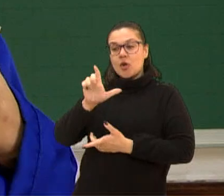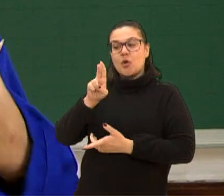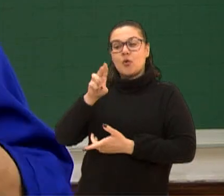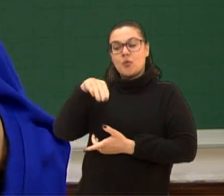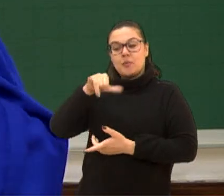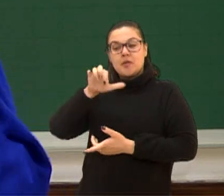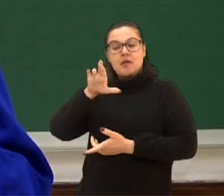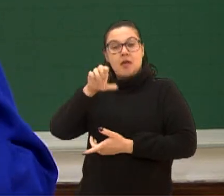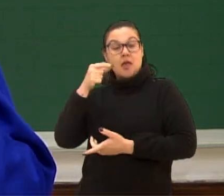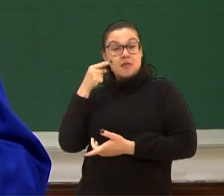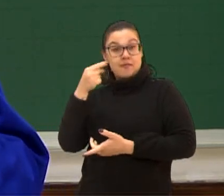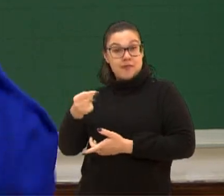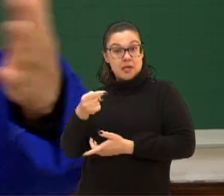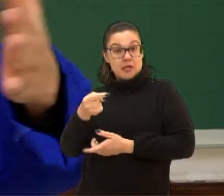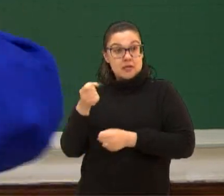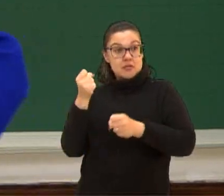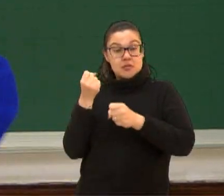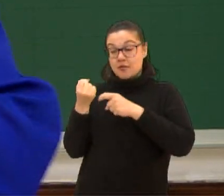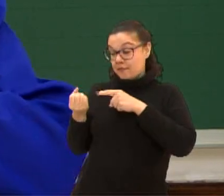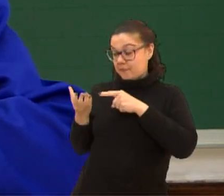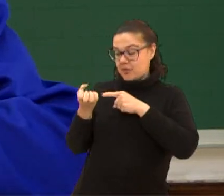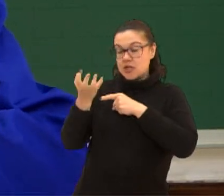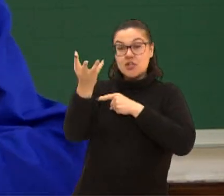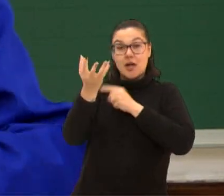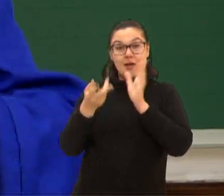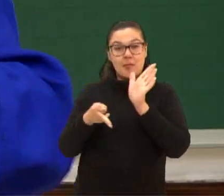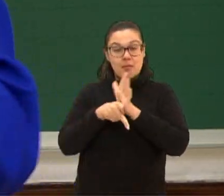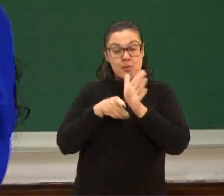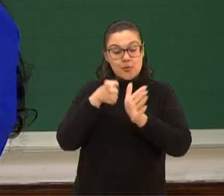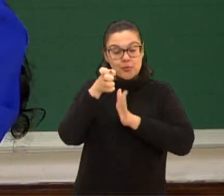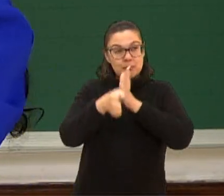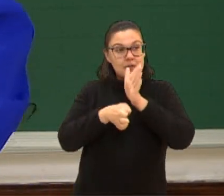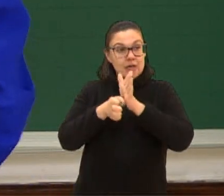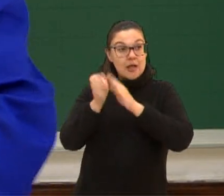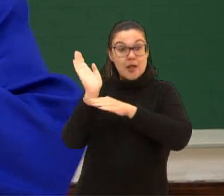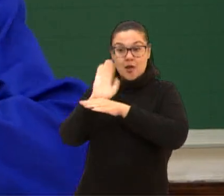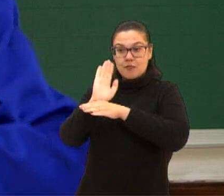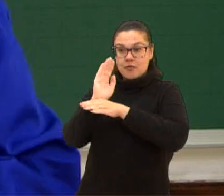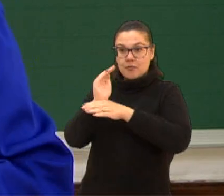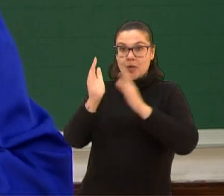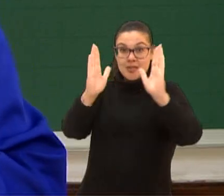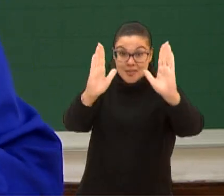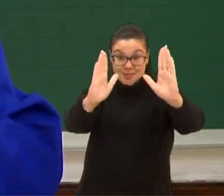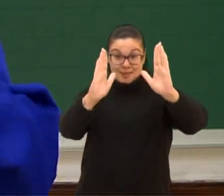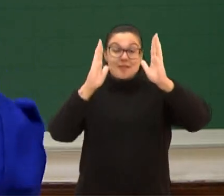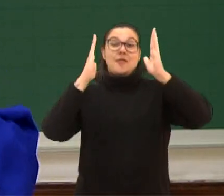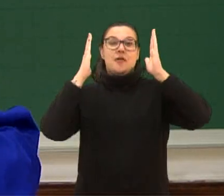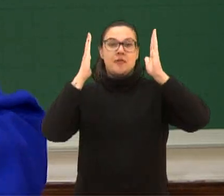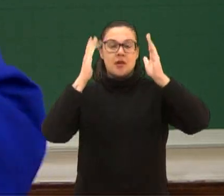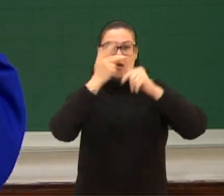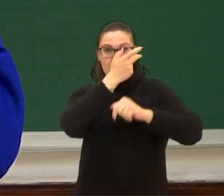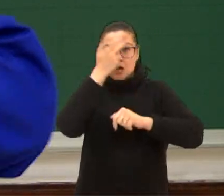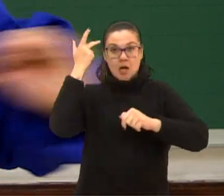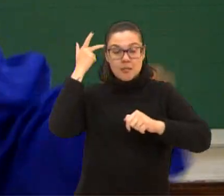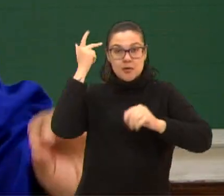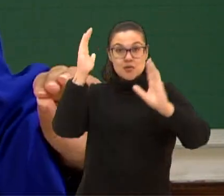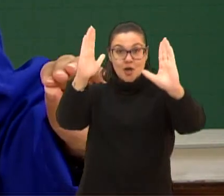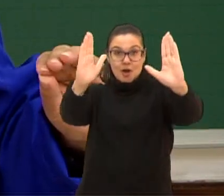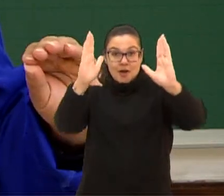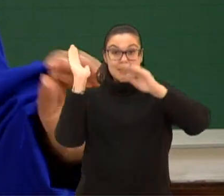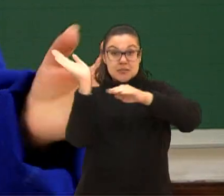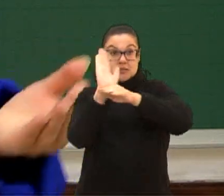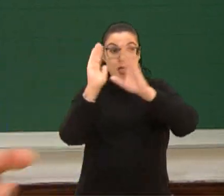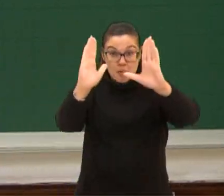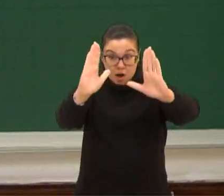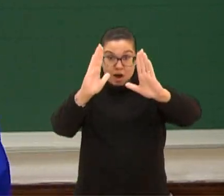irmãos Lumière, eles fizeram a viagem do trem, a passagem do trem, então foi filmado de frente a passagem do trem. E as pessoas saíram correndo da